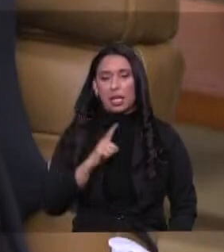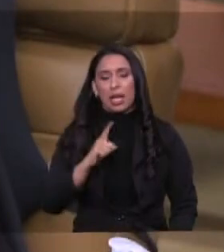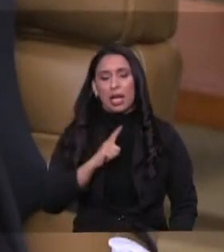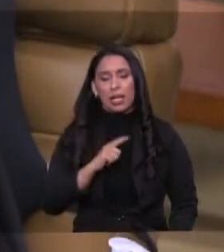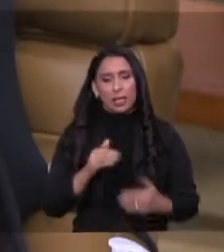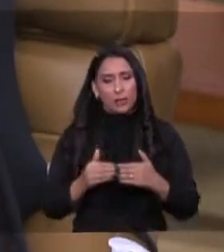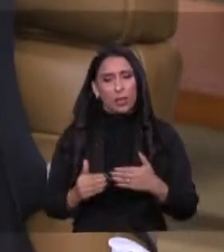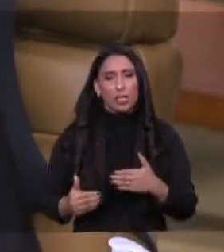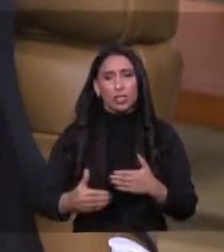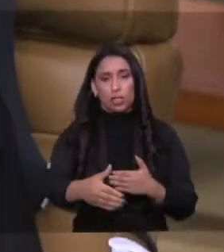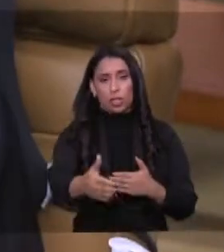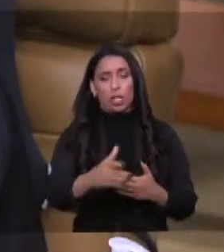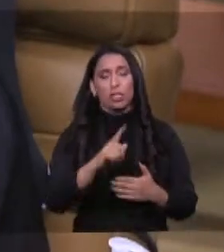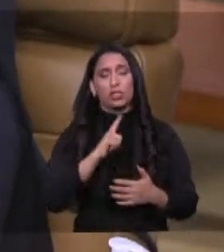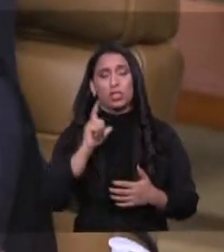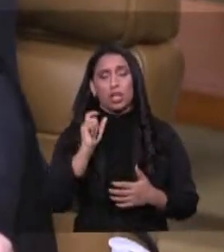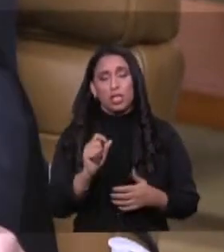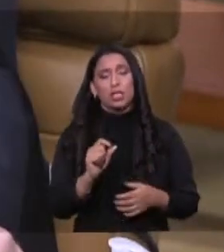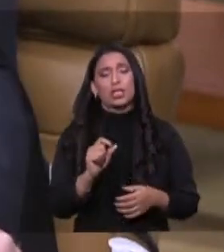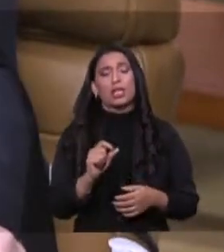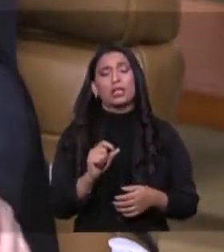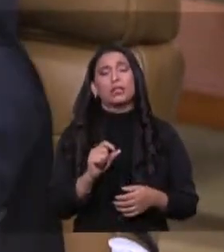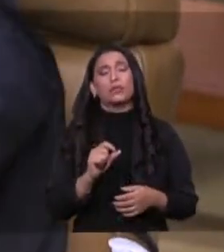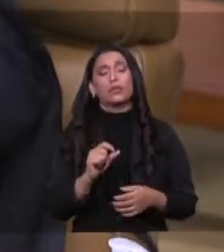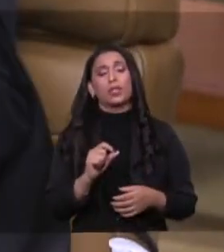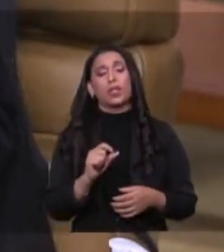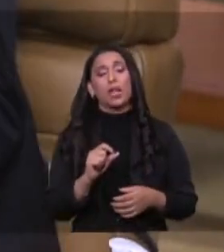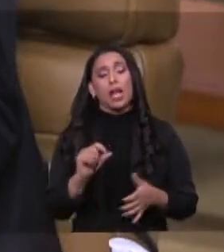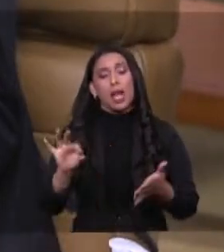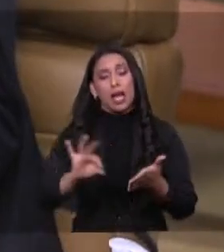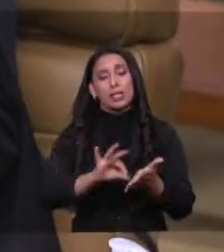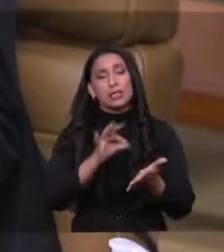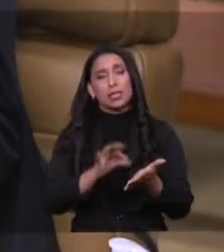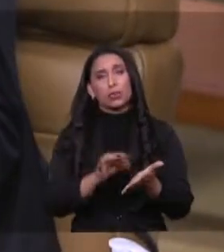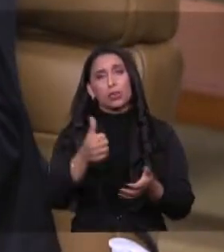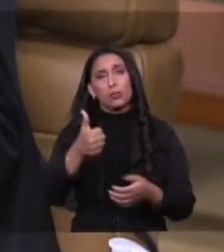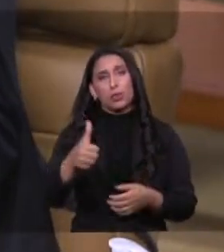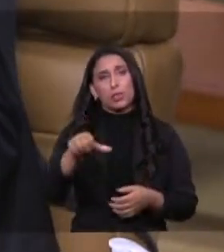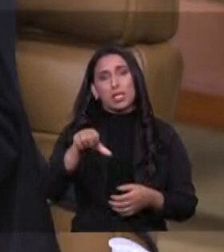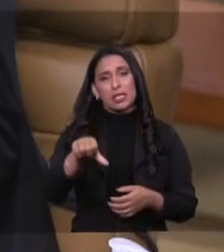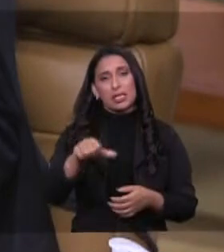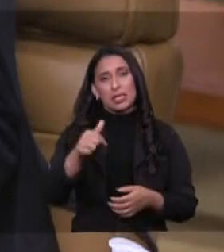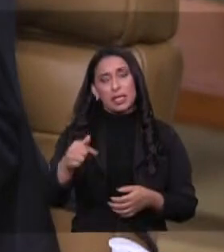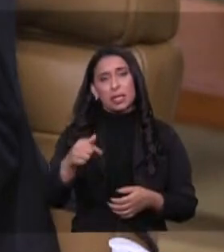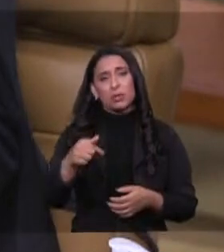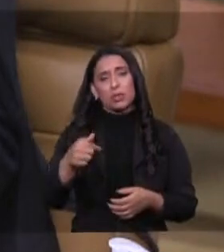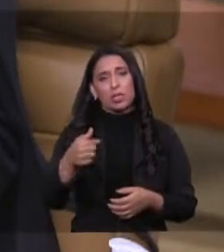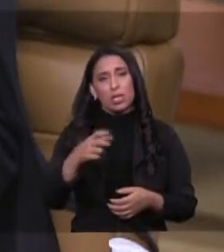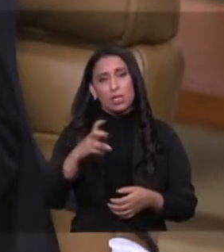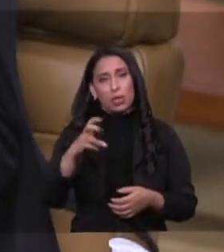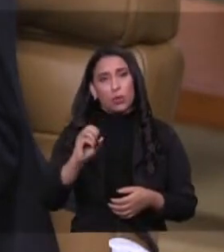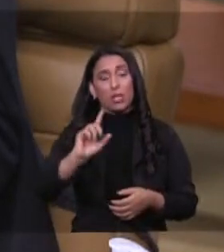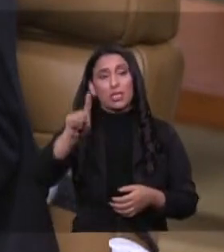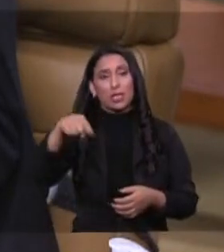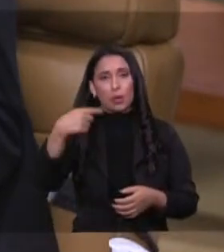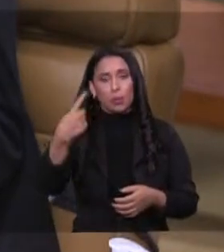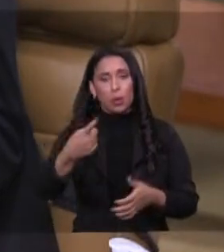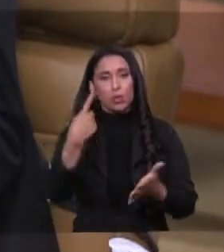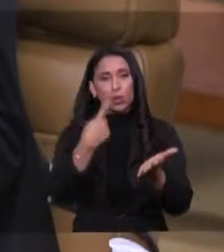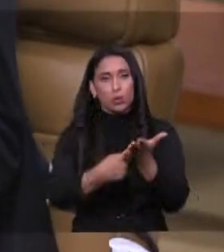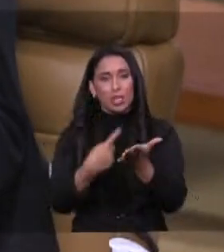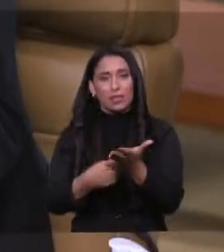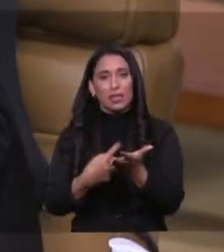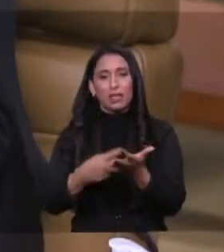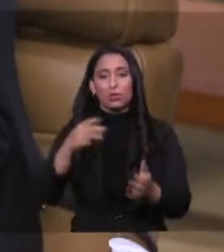que passou a ser a partir da assinatura, em 1750, do Tratado de Madrid.